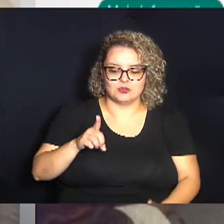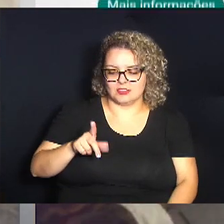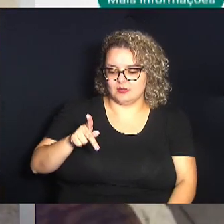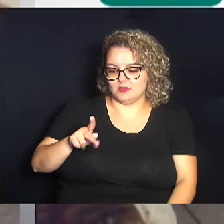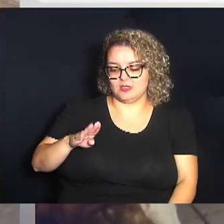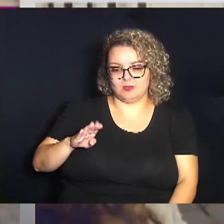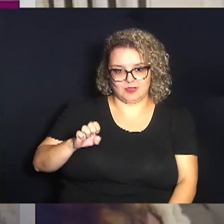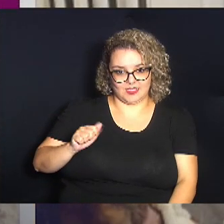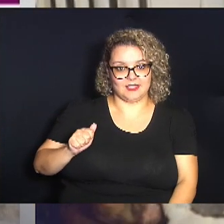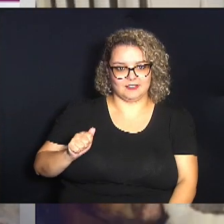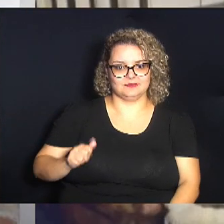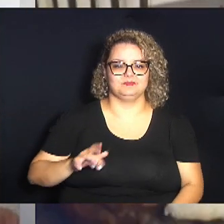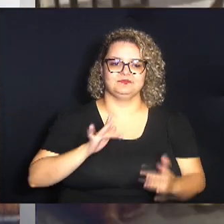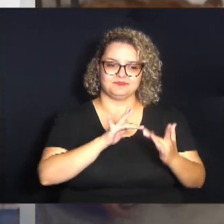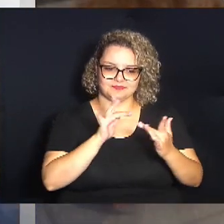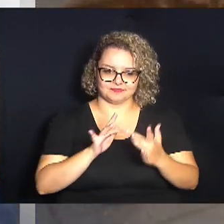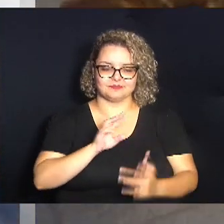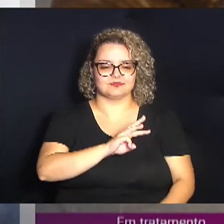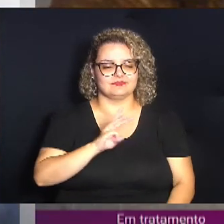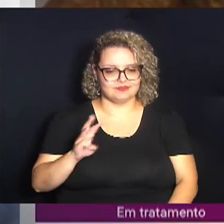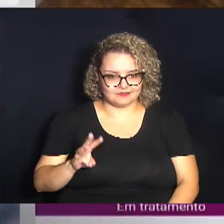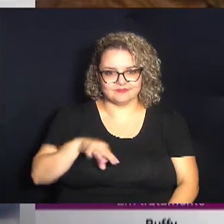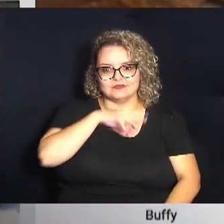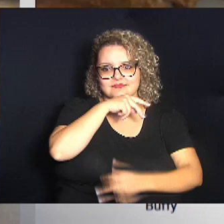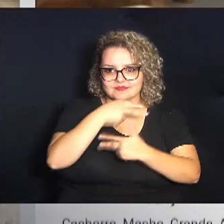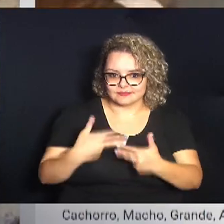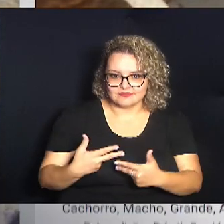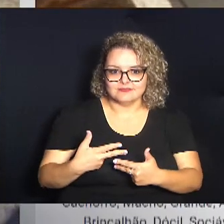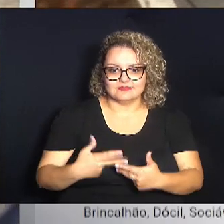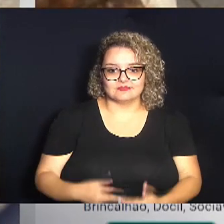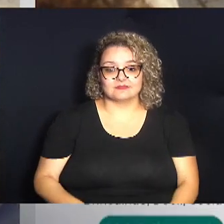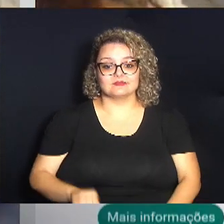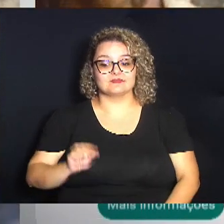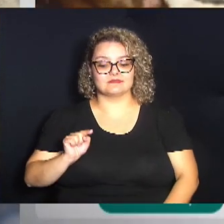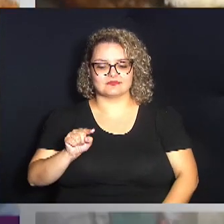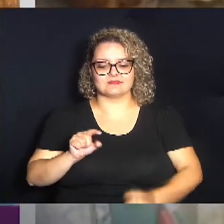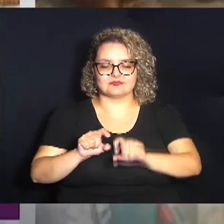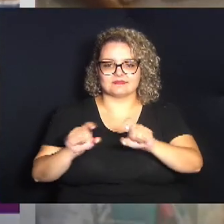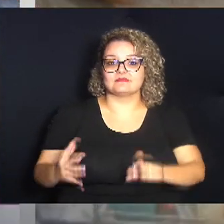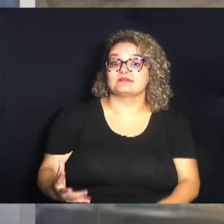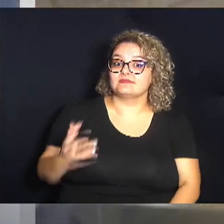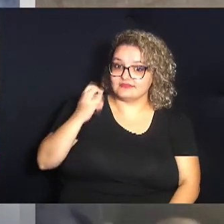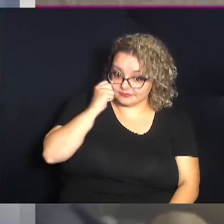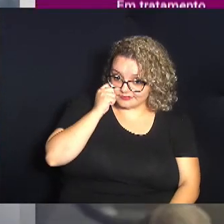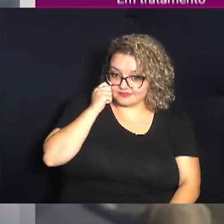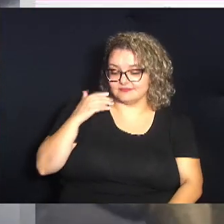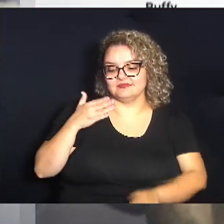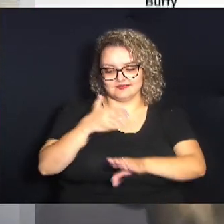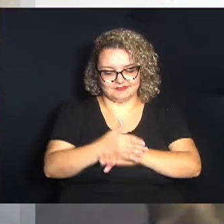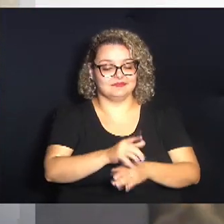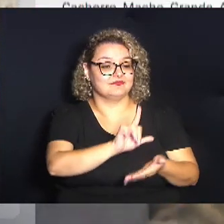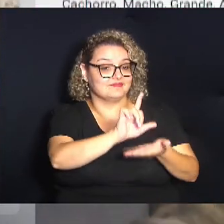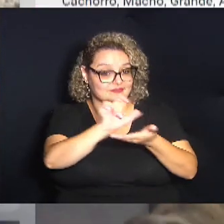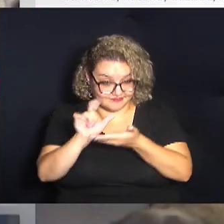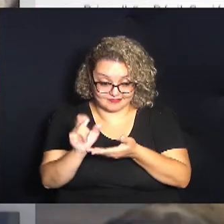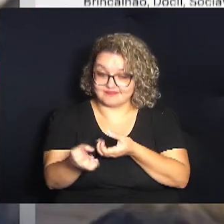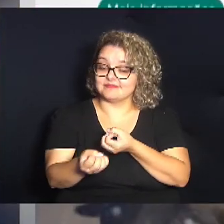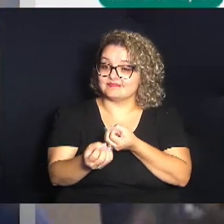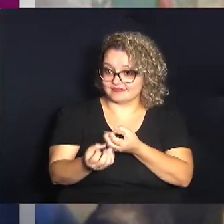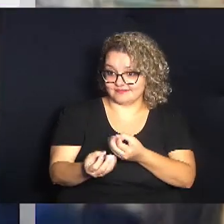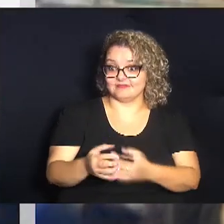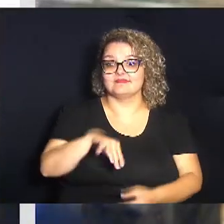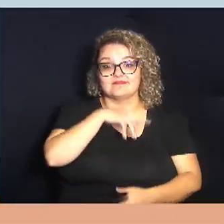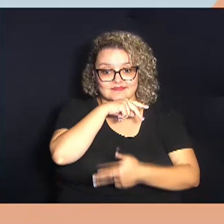se conectar ao portal Animal de Campinas, clicar no ícone Adoção e acessar as fotos e informações sobre